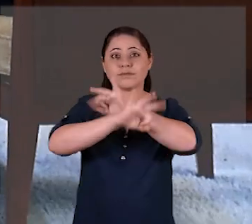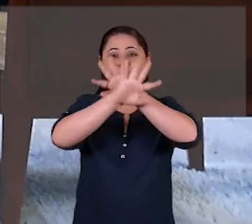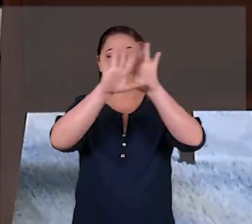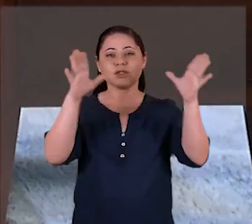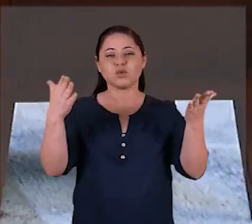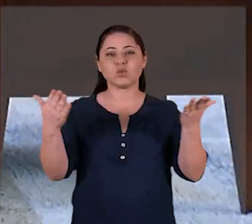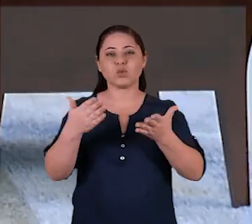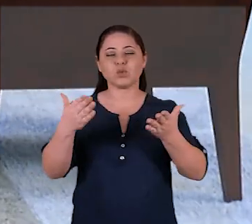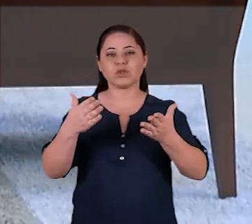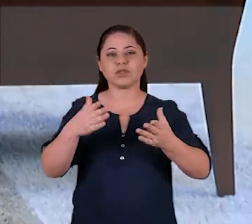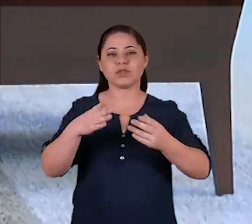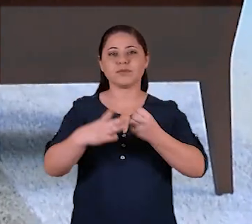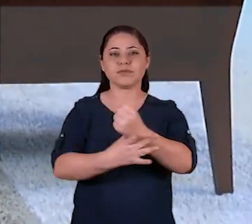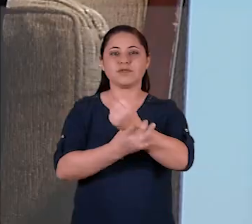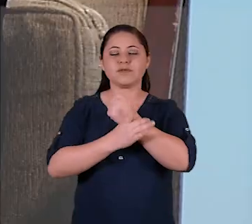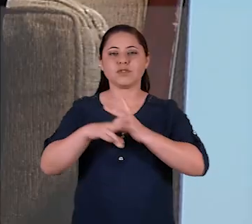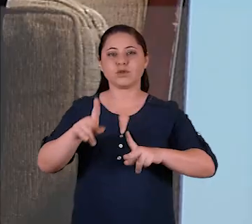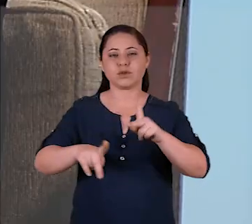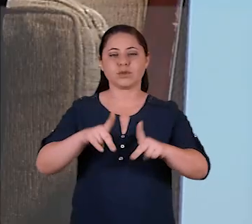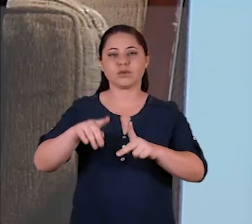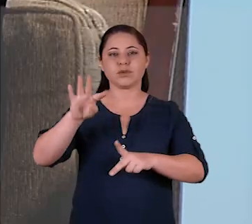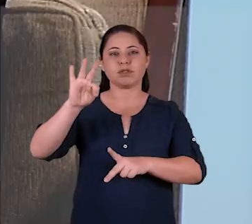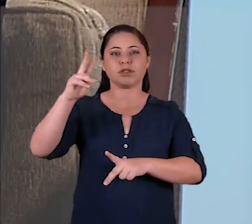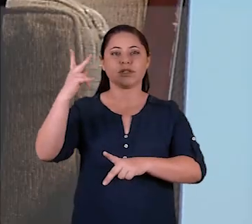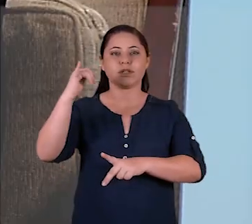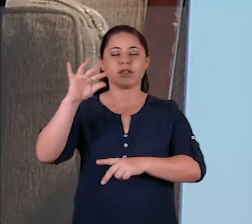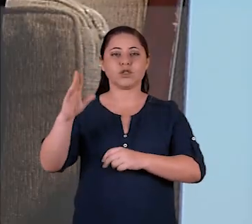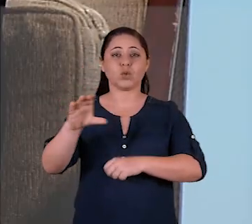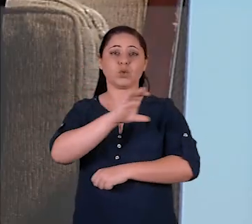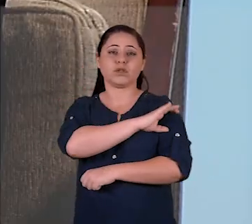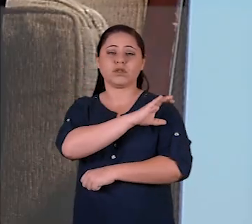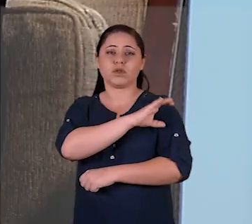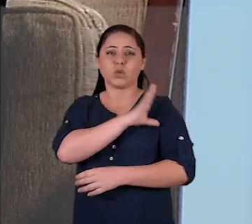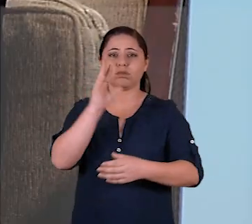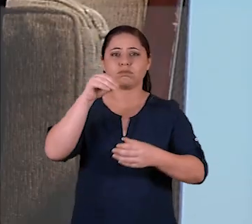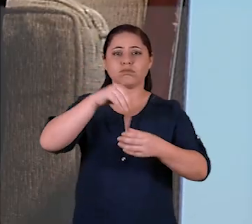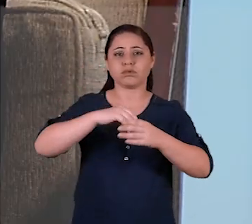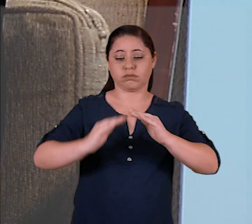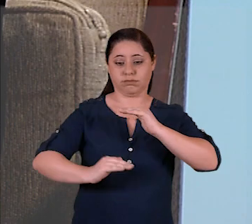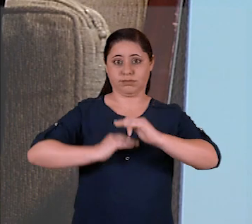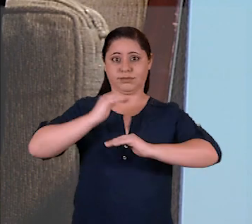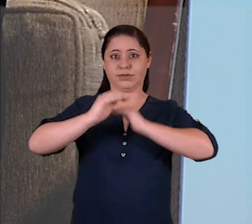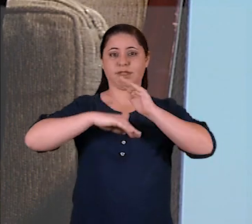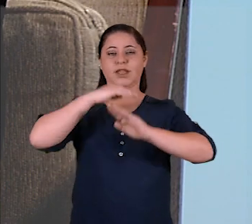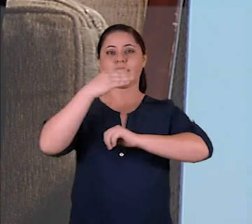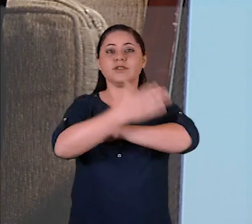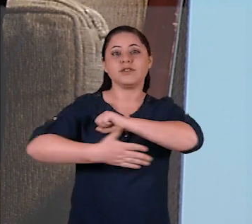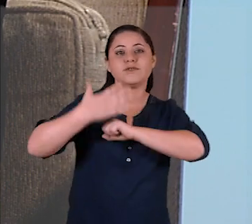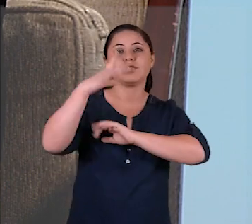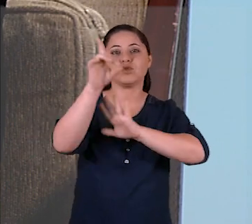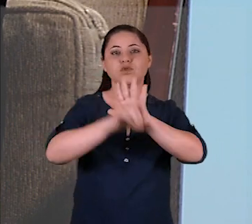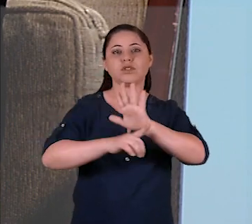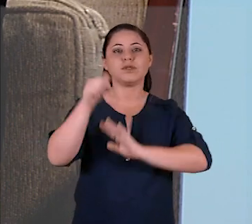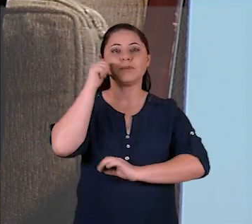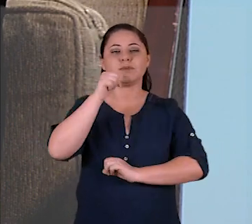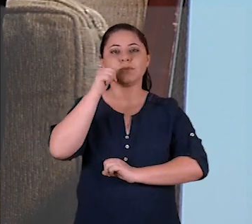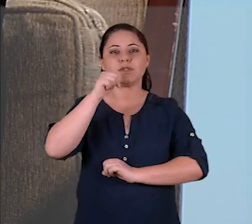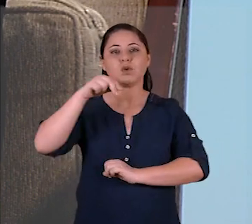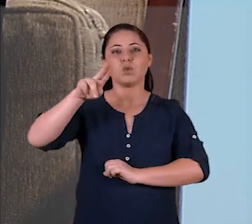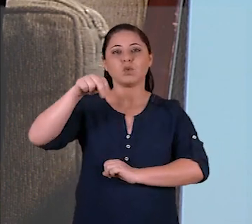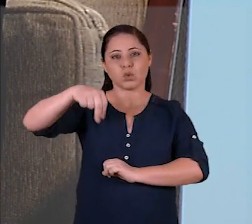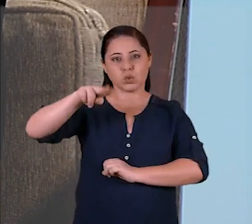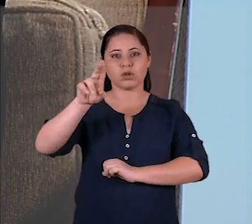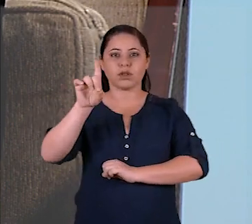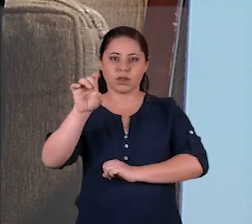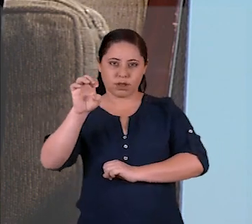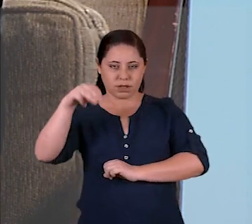estúdio, a defensora pública Thaís Dominato, coordenadora do Núcleo Institucional de Promoção e Defesa dos Direitos da Mulher,